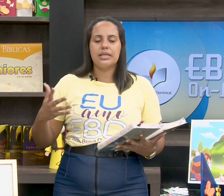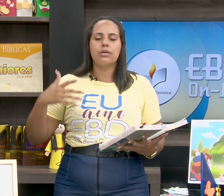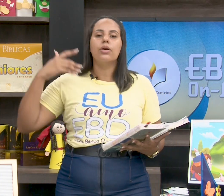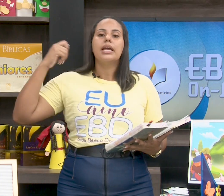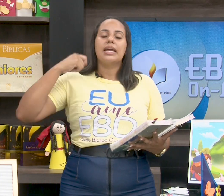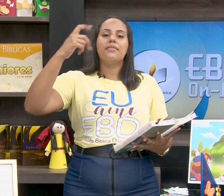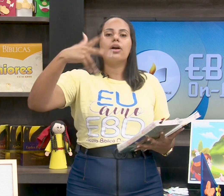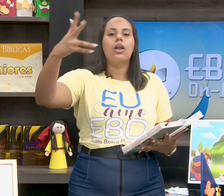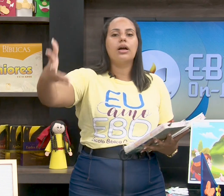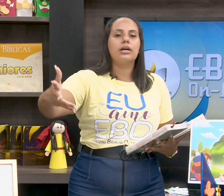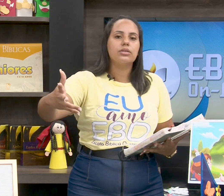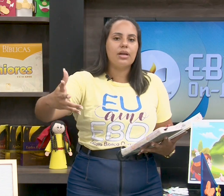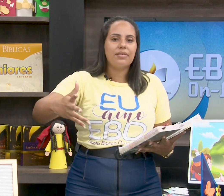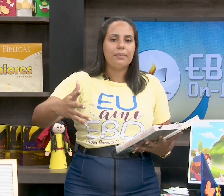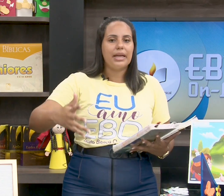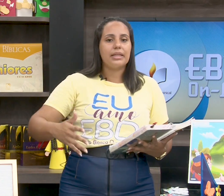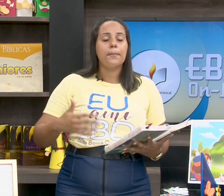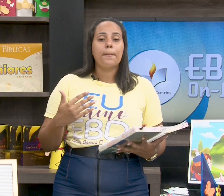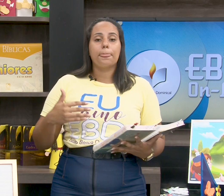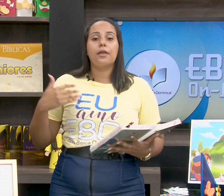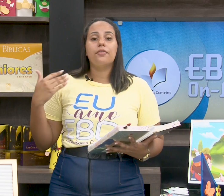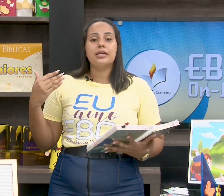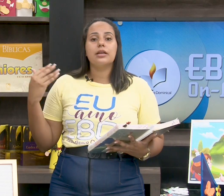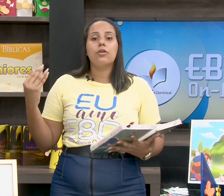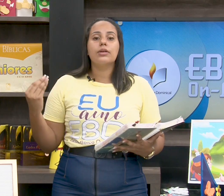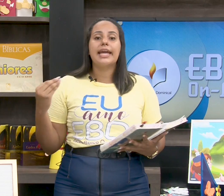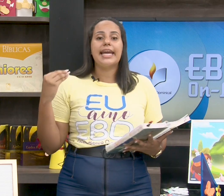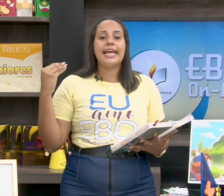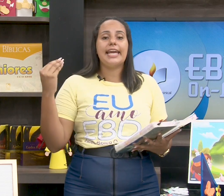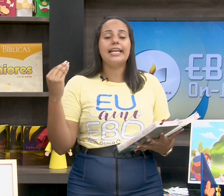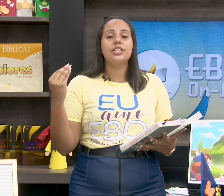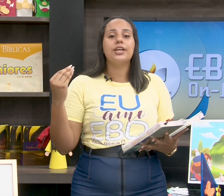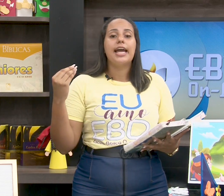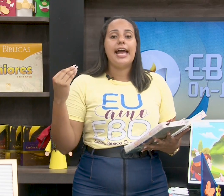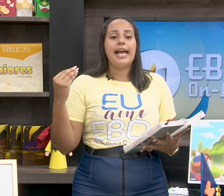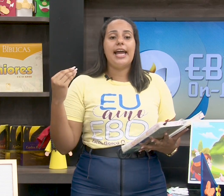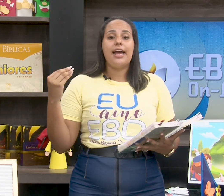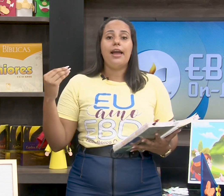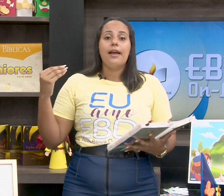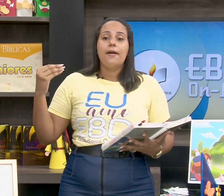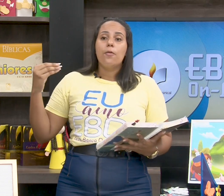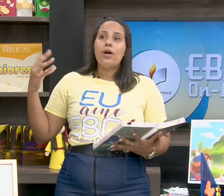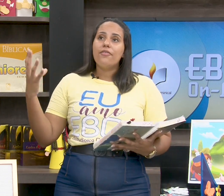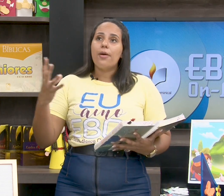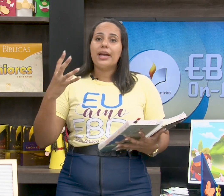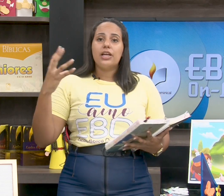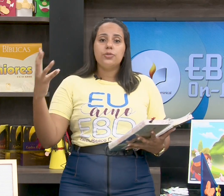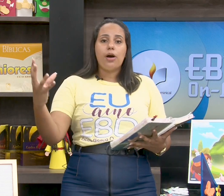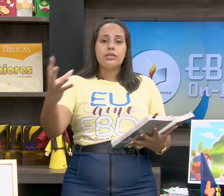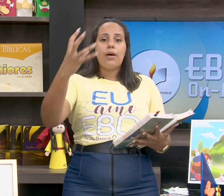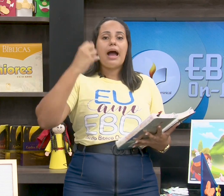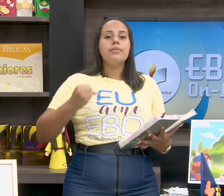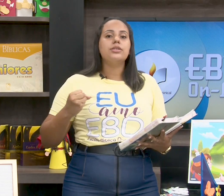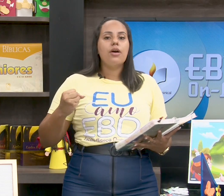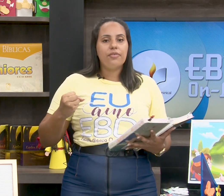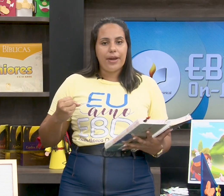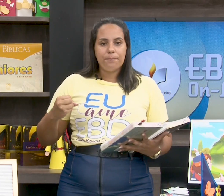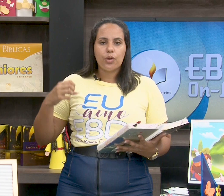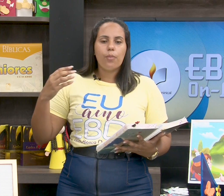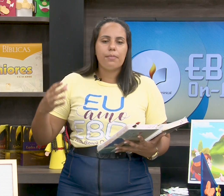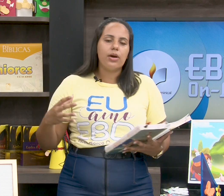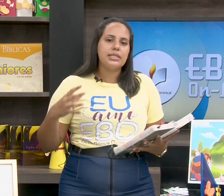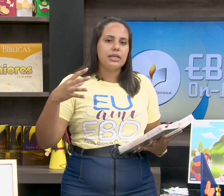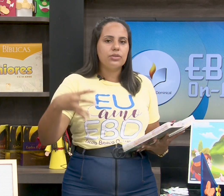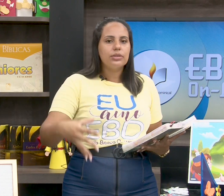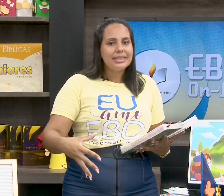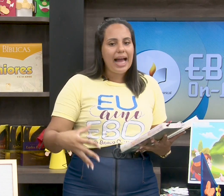do versículo e vá colocando novamente. Então faça com que eles uma forma que eles possam absorver